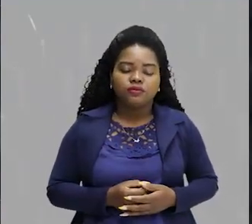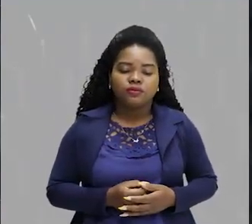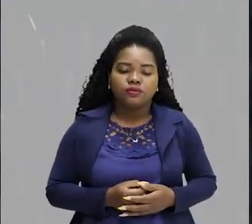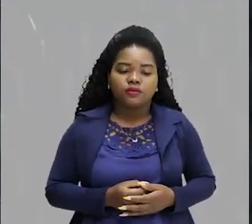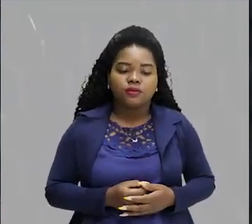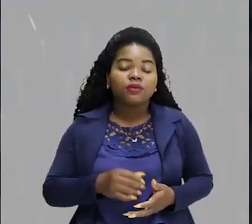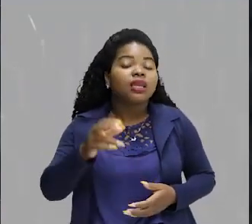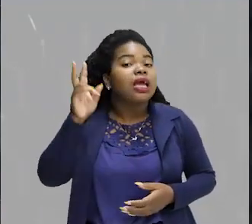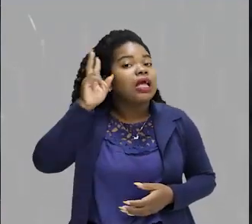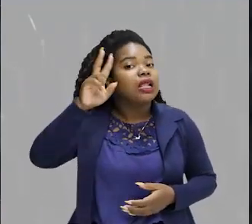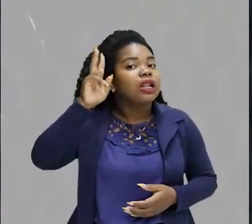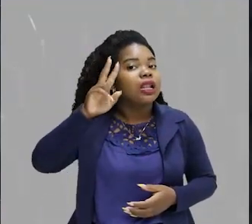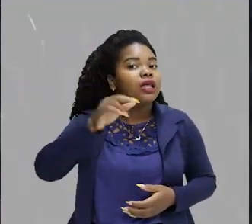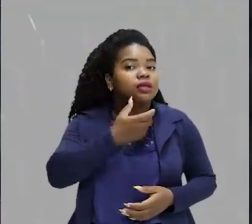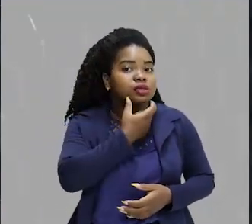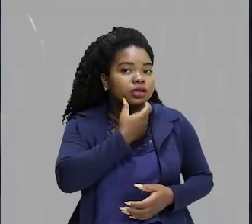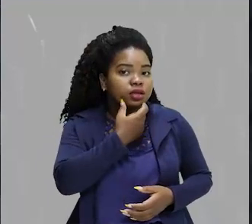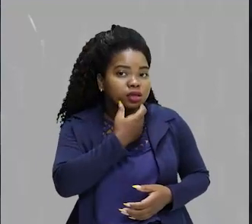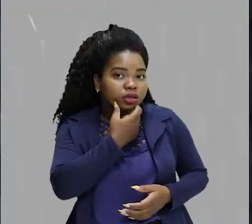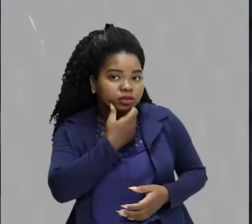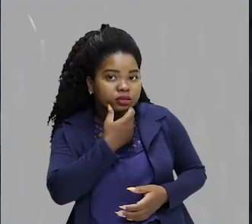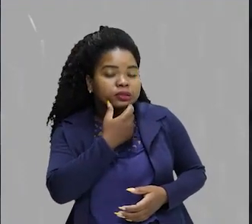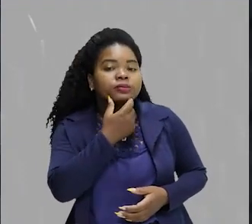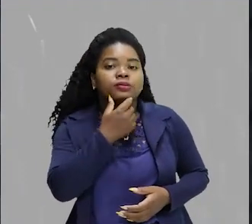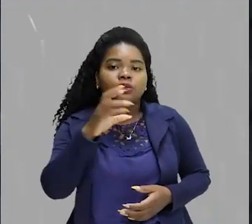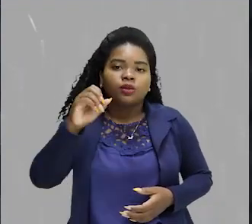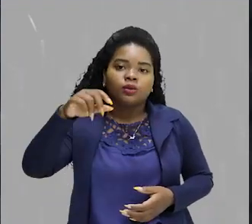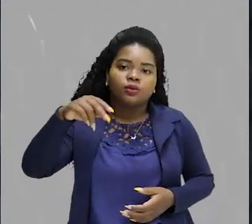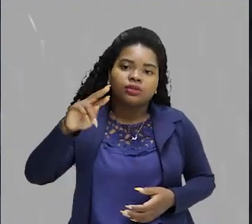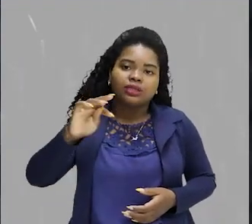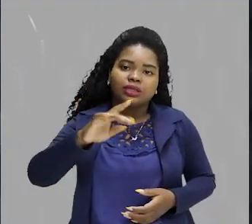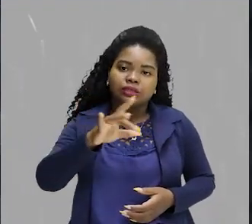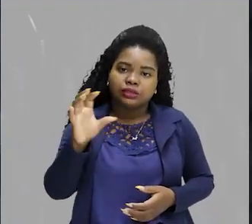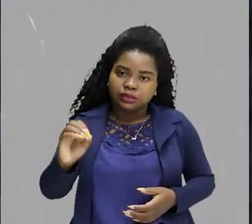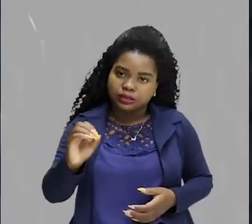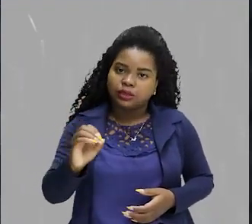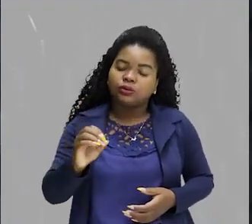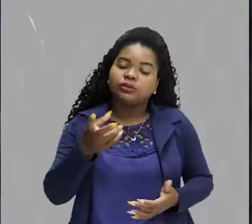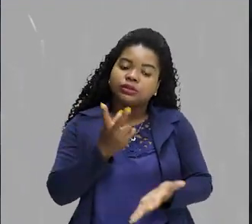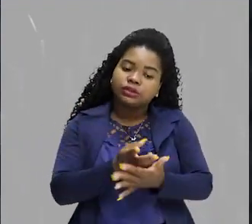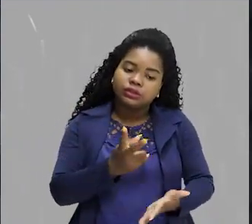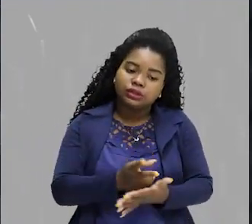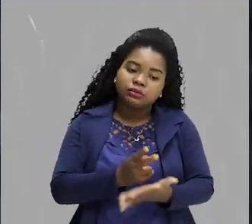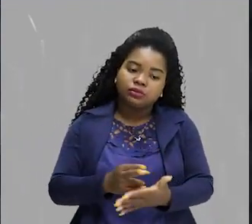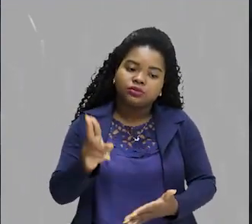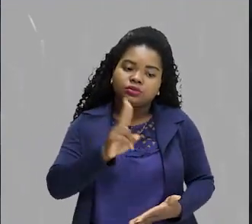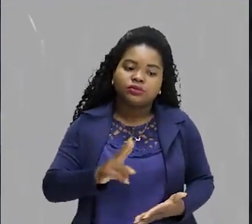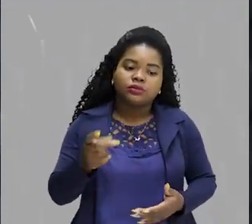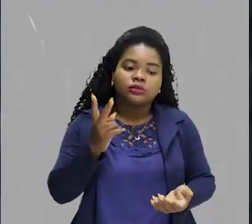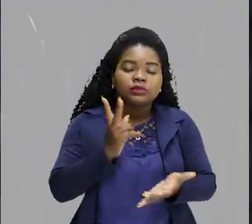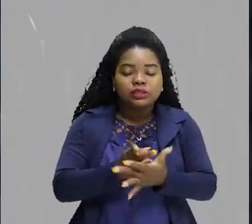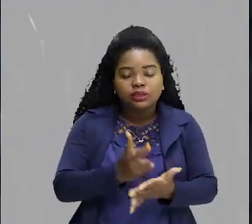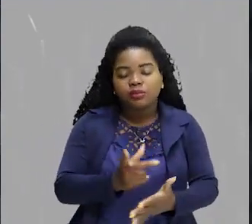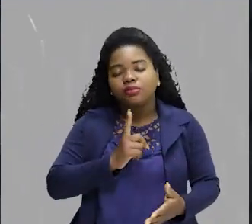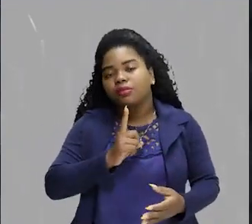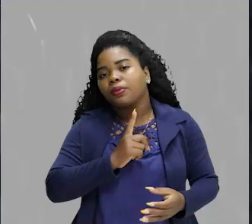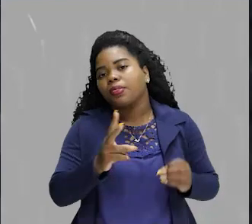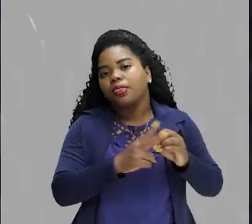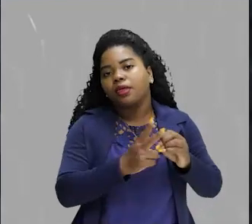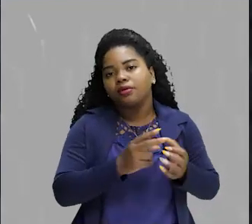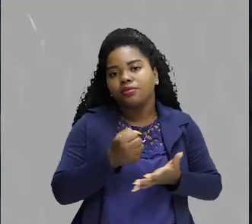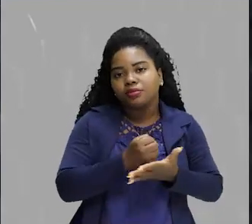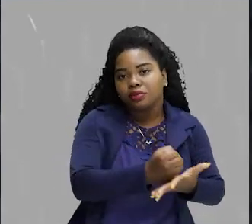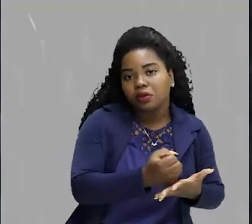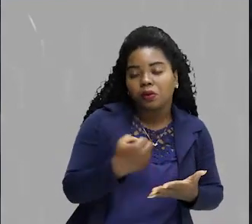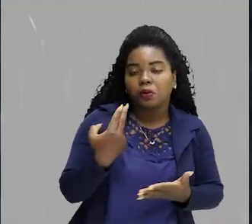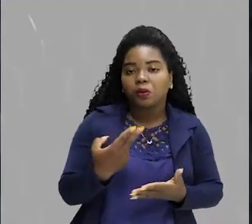que no inglês a contração ela é um recurso muito utilizado? Você sempre usa o verbo auxiliar ou o verbo de ligação, mais o não